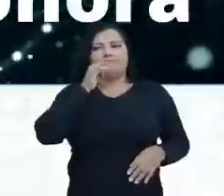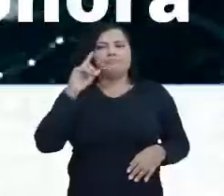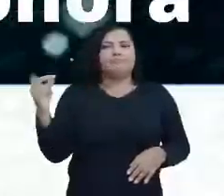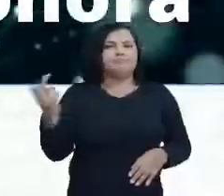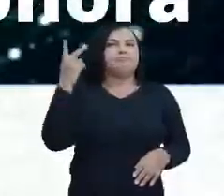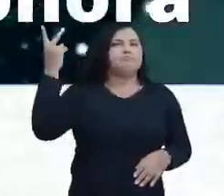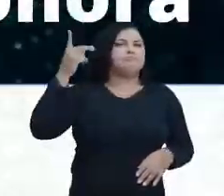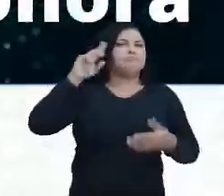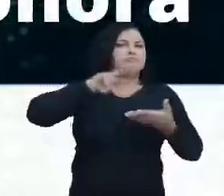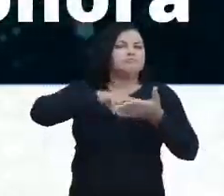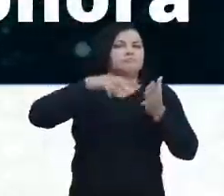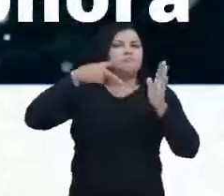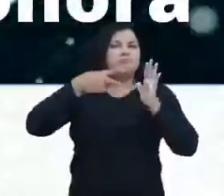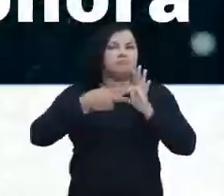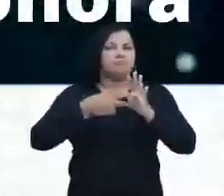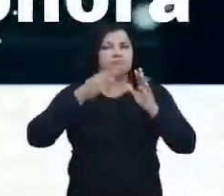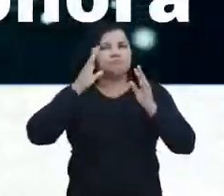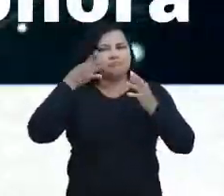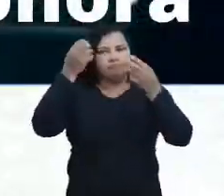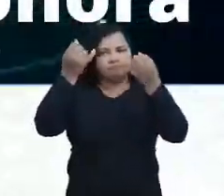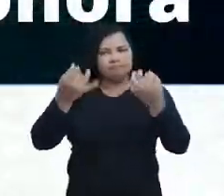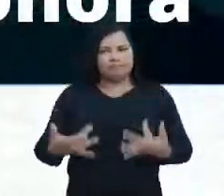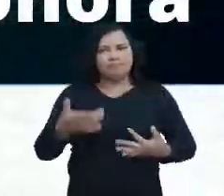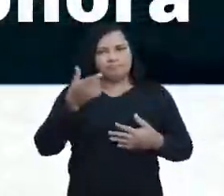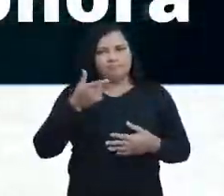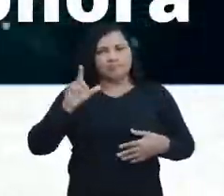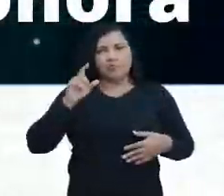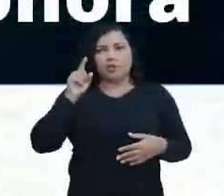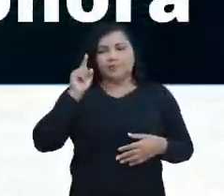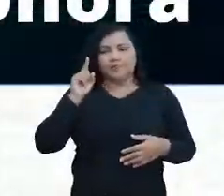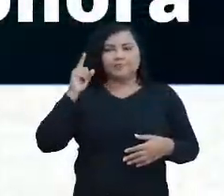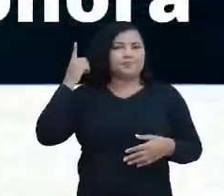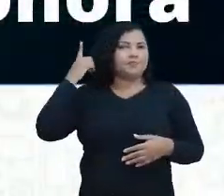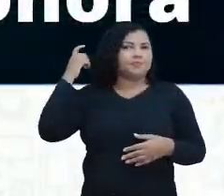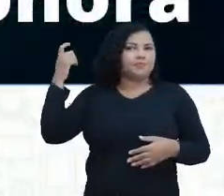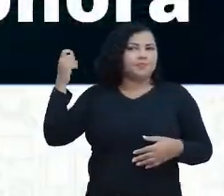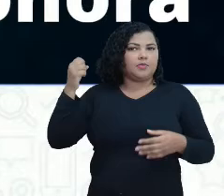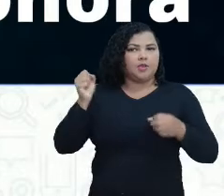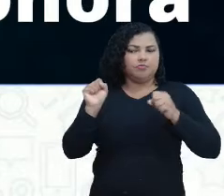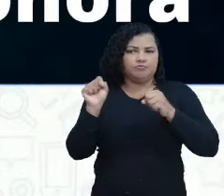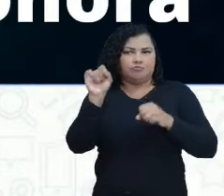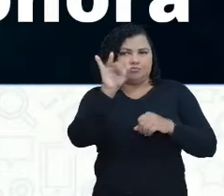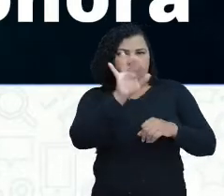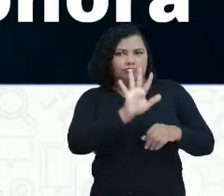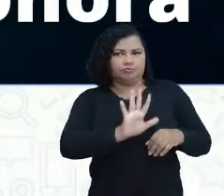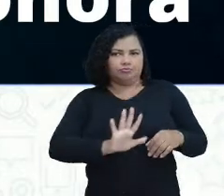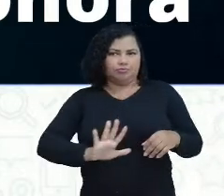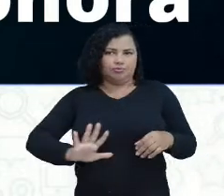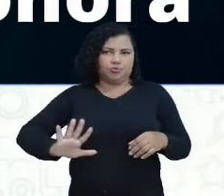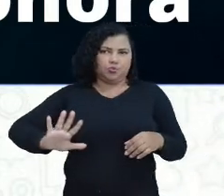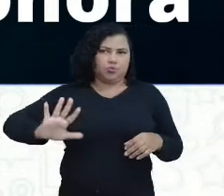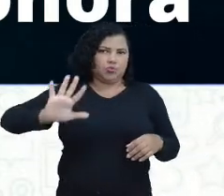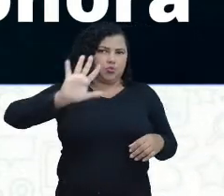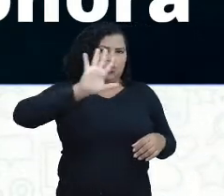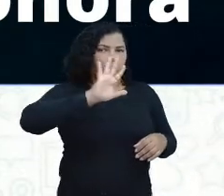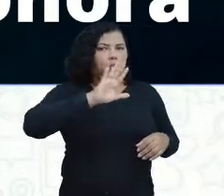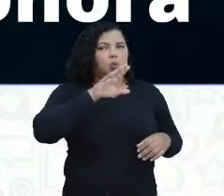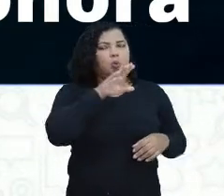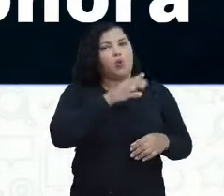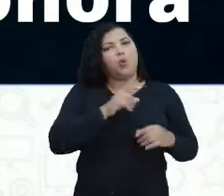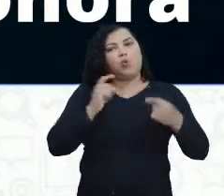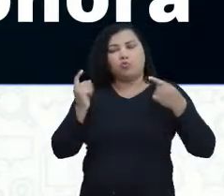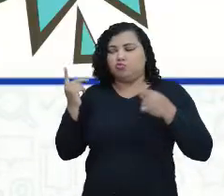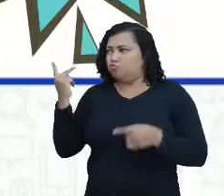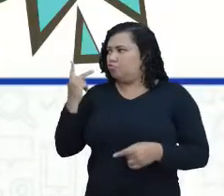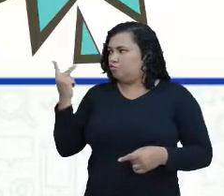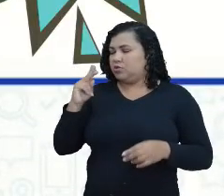aquele significado que eu falei antes, né, os efeitos sonoros e as trilhas sonoras. Não é a mesma coisa, tá,